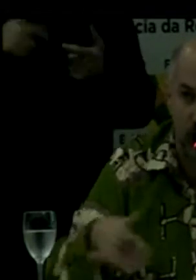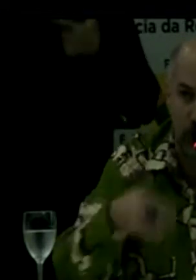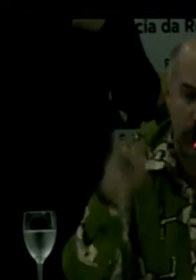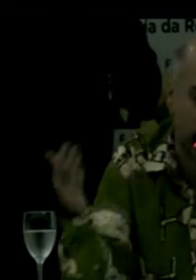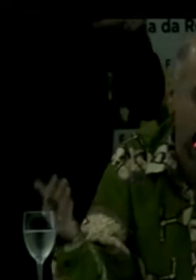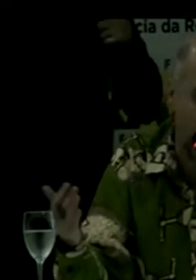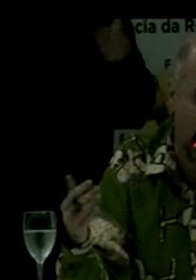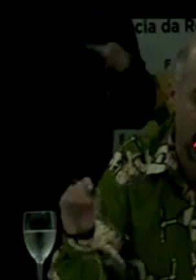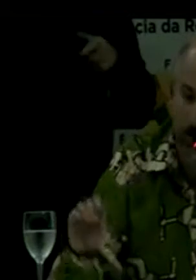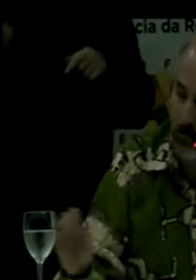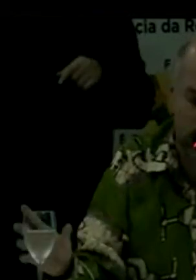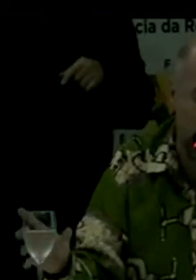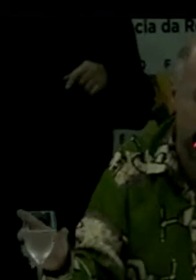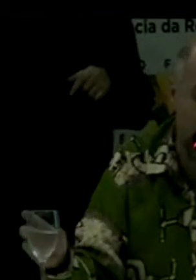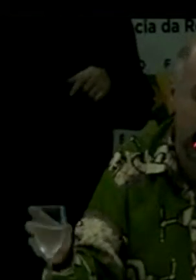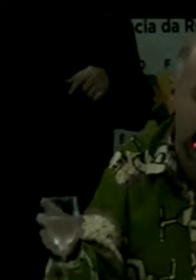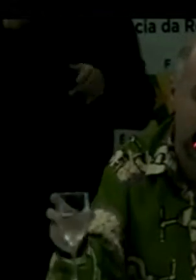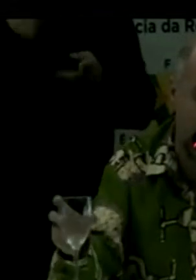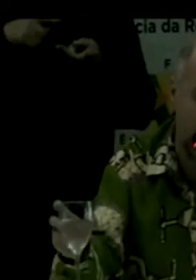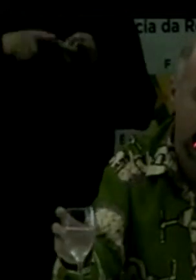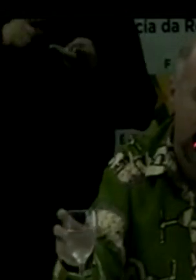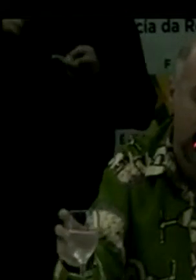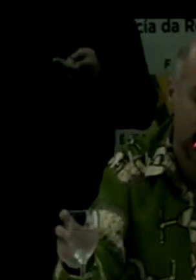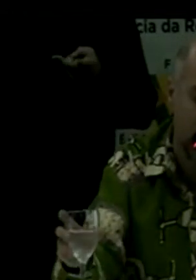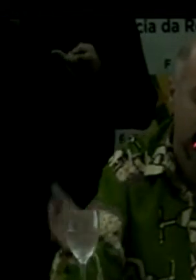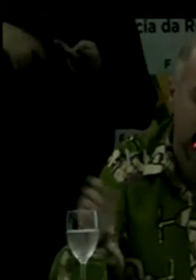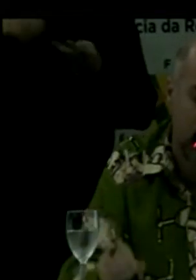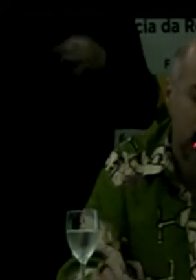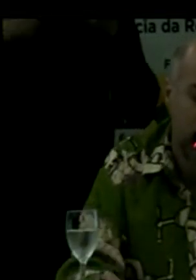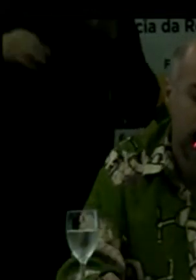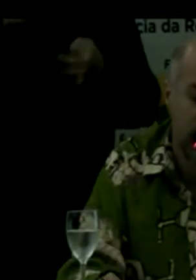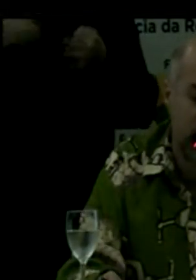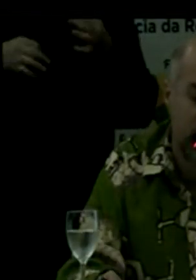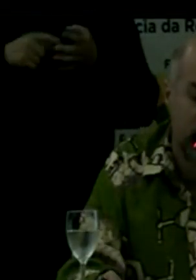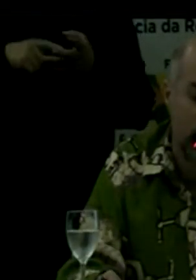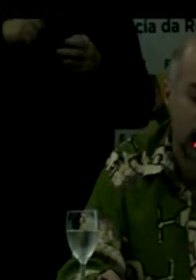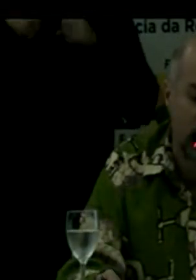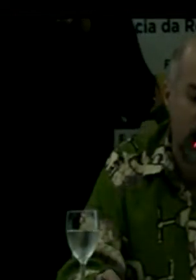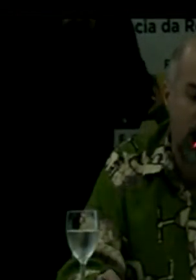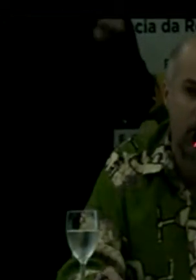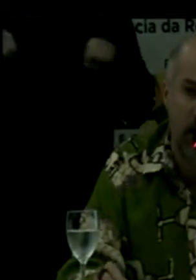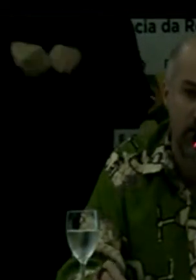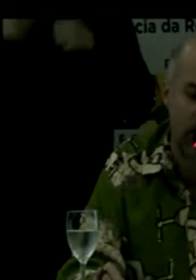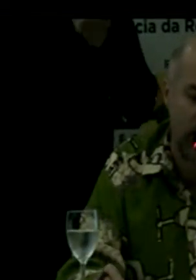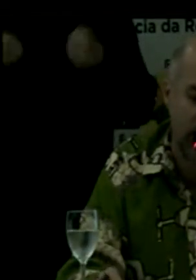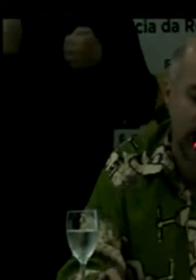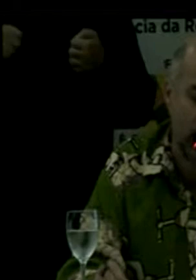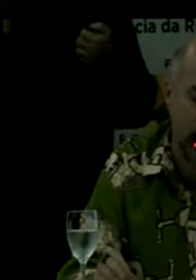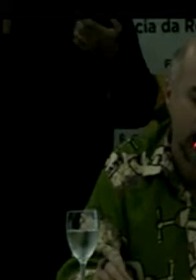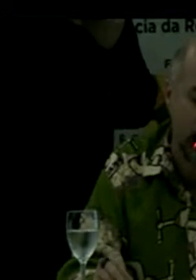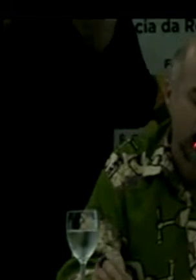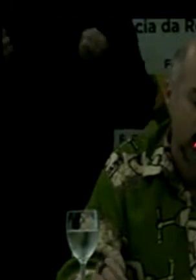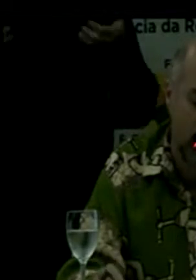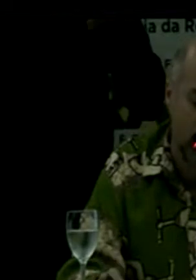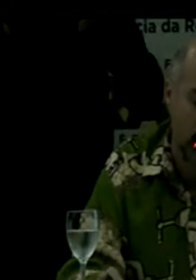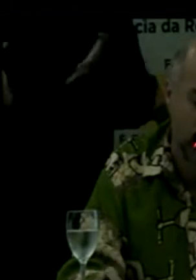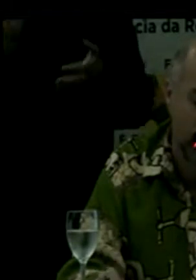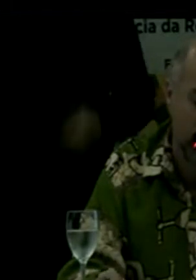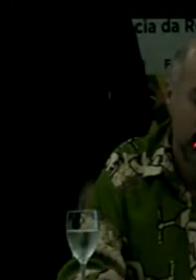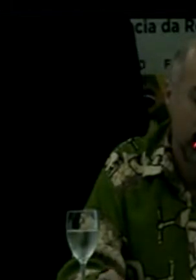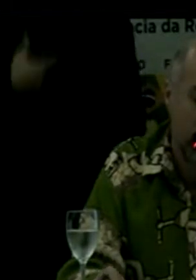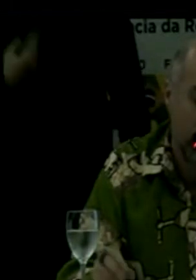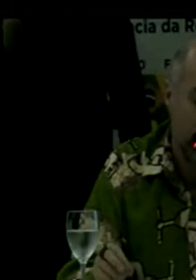outras instituições, o legislativo e o judiciário. O sistema deve contemplar a participação